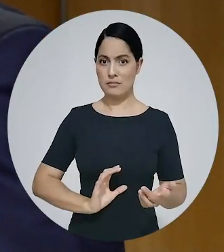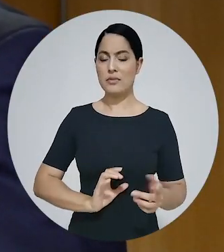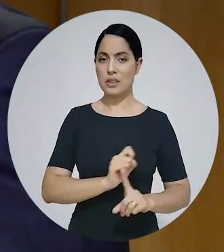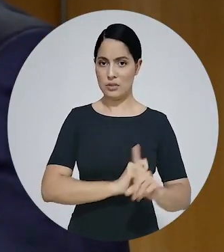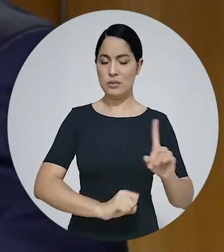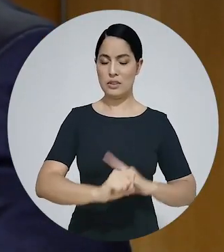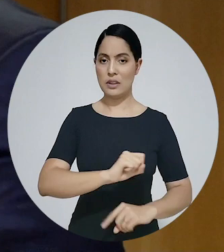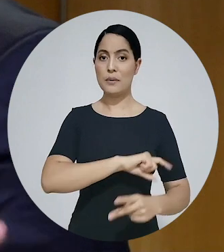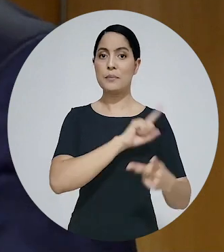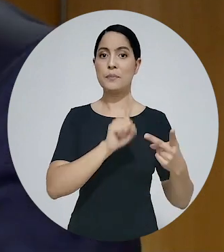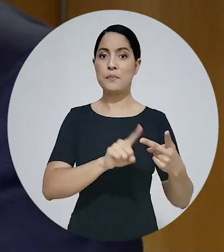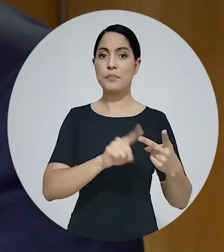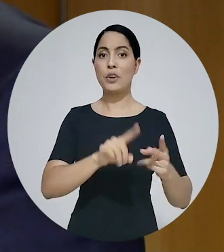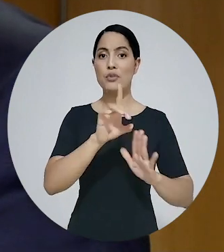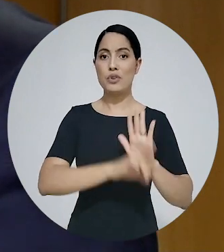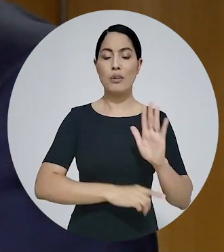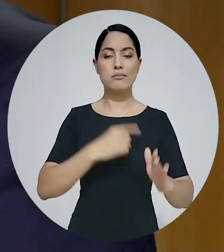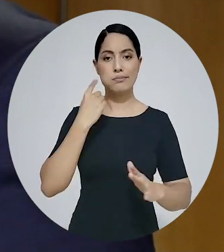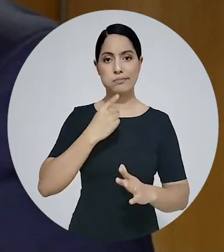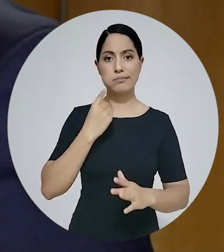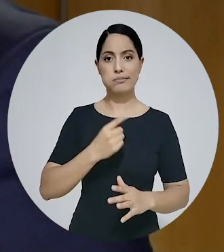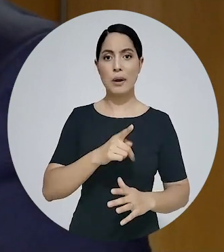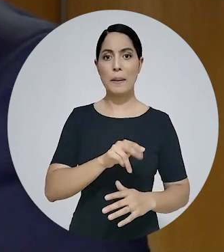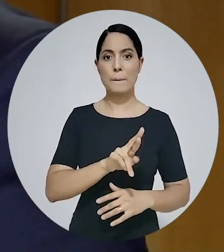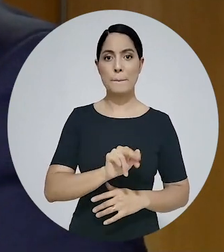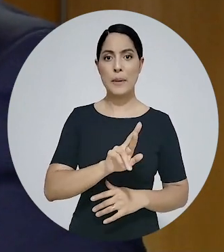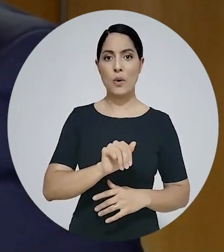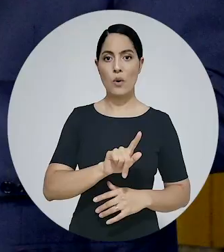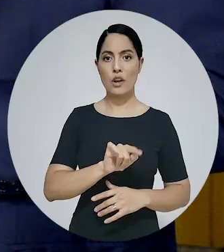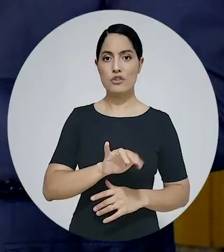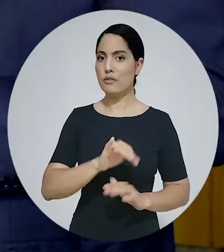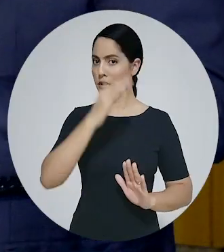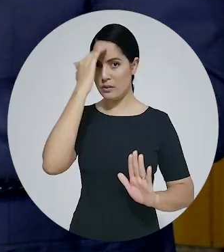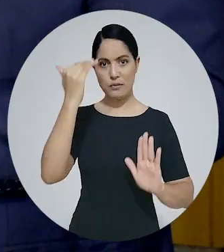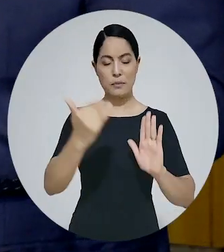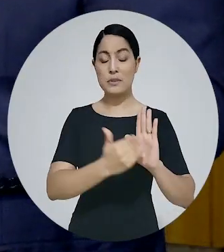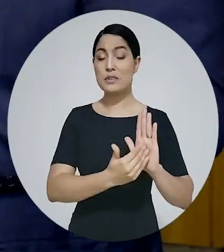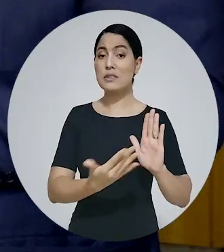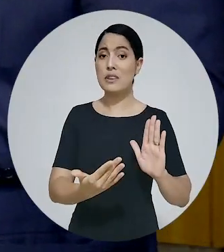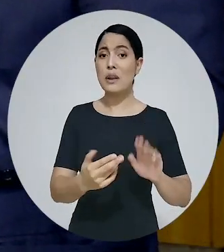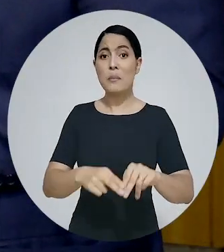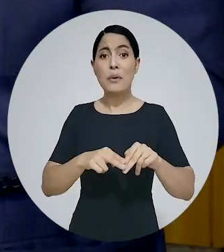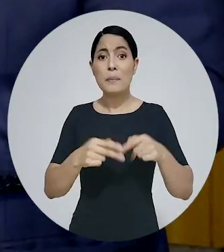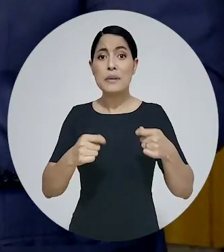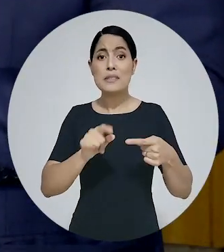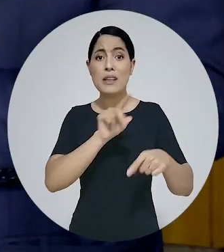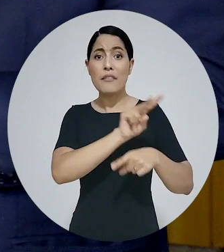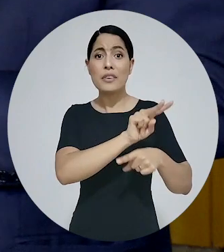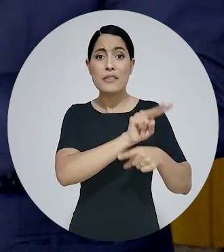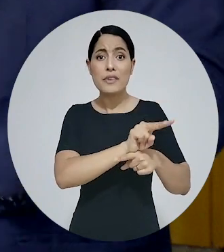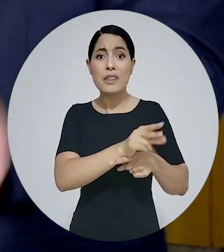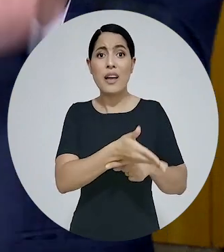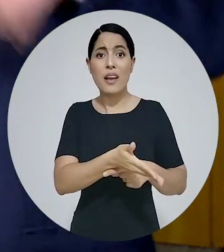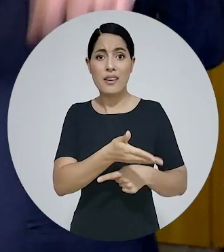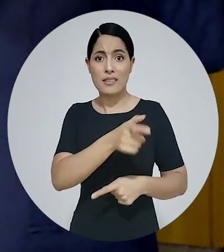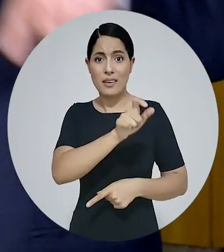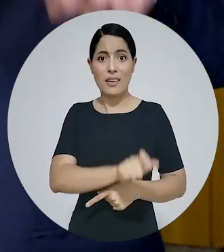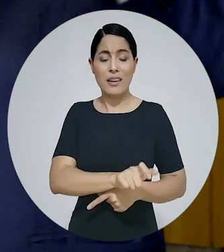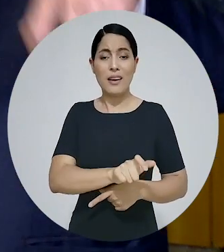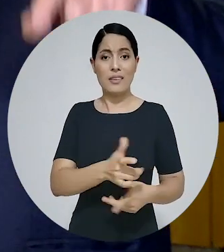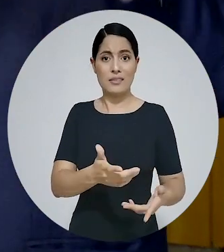direitos do cidadão e outra às prerrogativas da advocacia, que se exercia em razão de